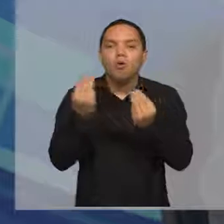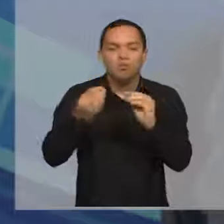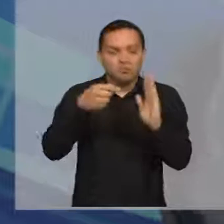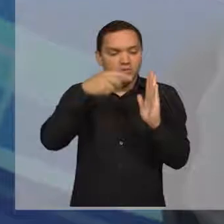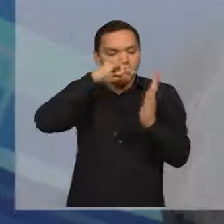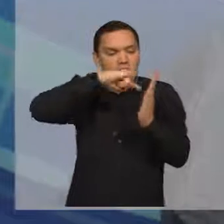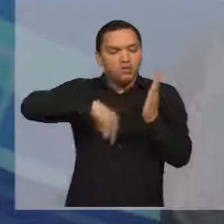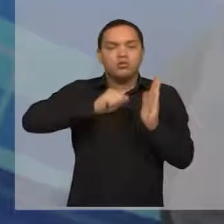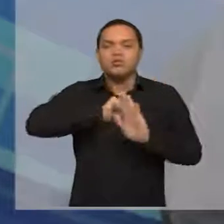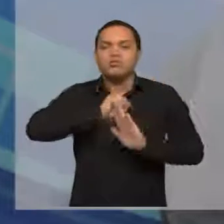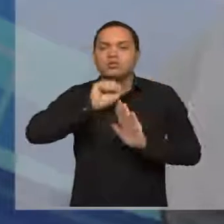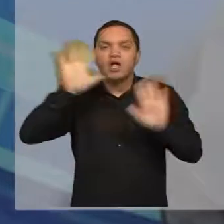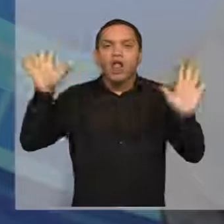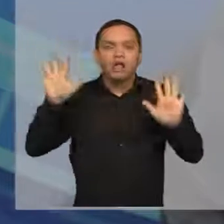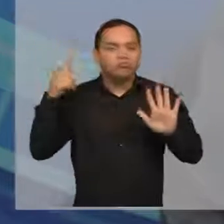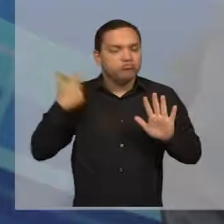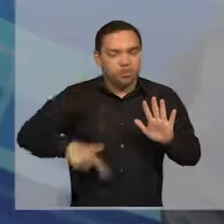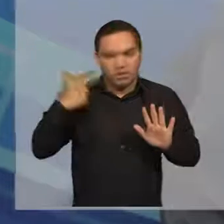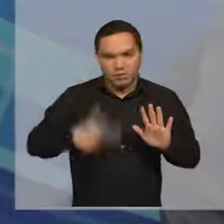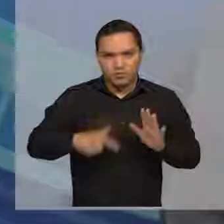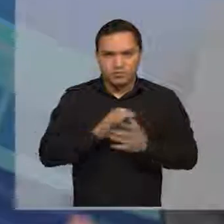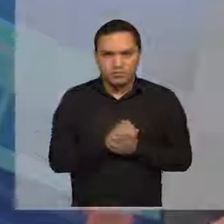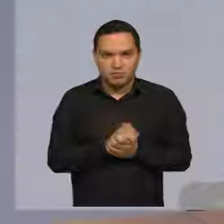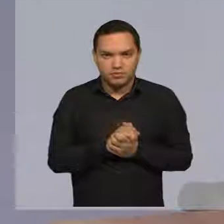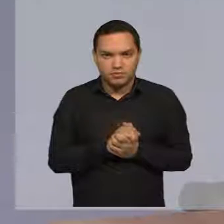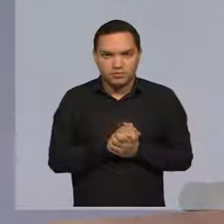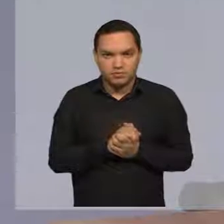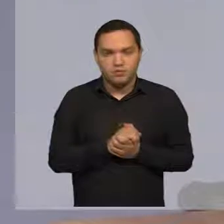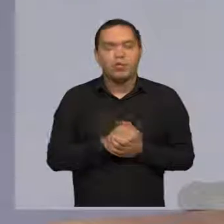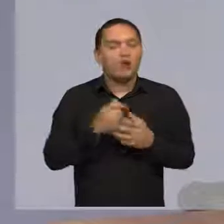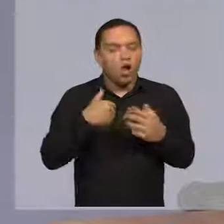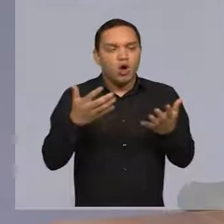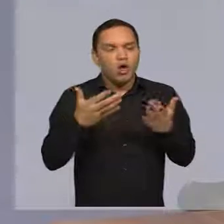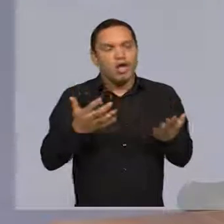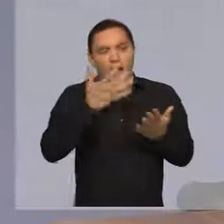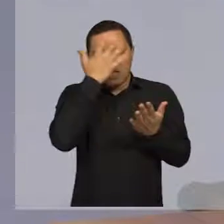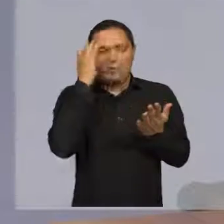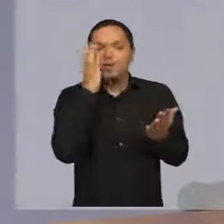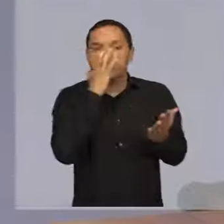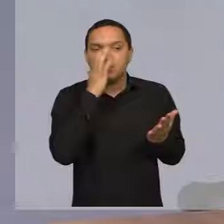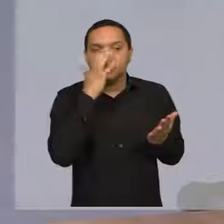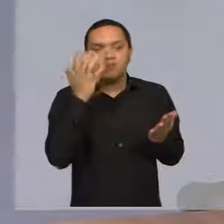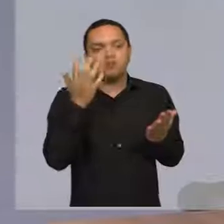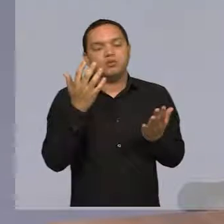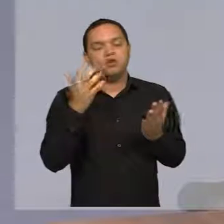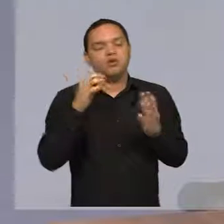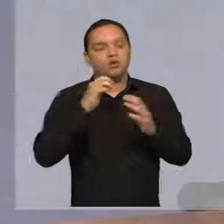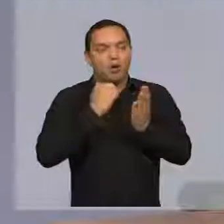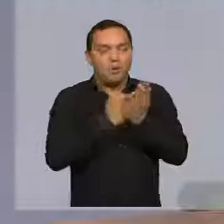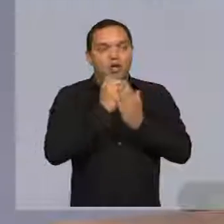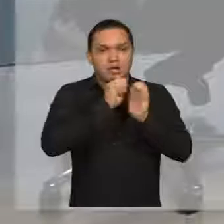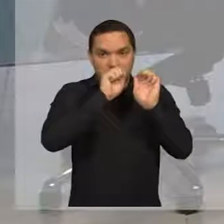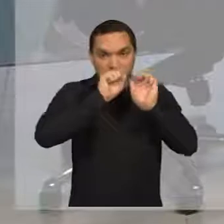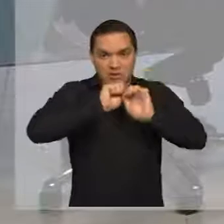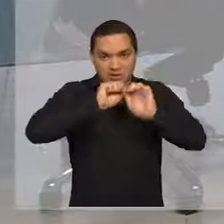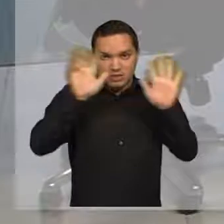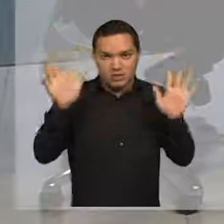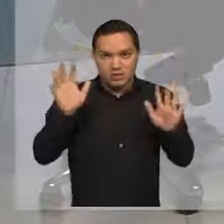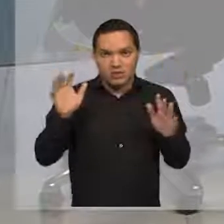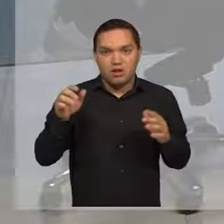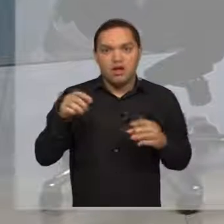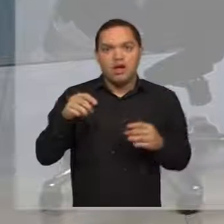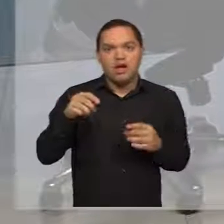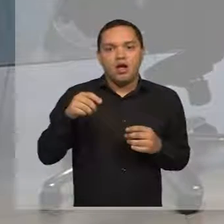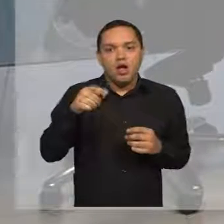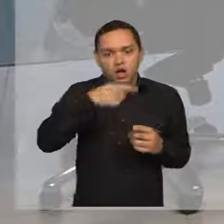no plano. Não estão objetivadas. Então, só para que o assinante, Moreira, quero colocá-lo também agora nesse diálogo, para que o assinante não pense